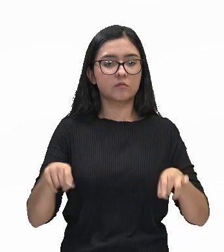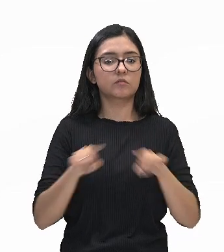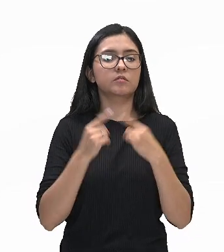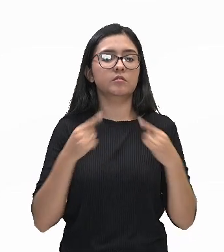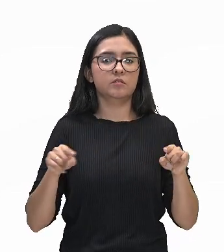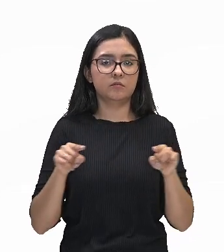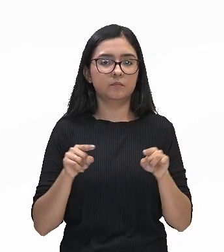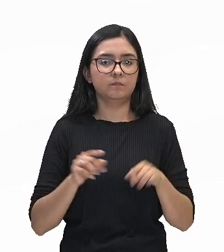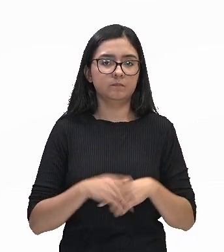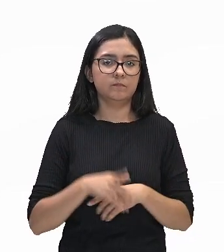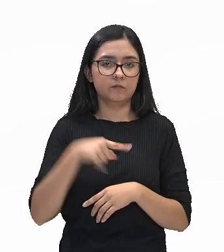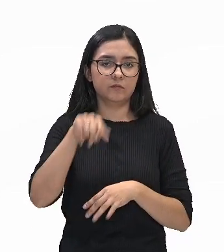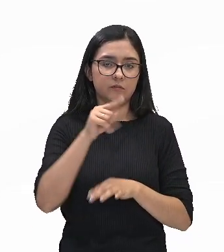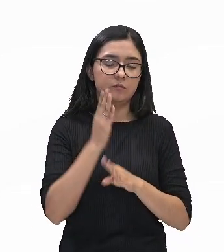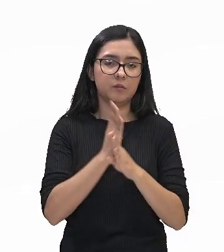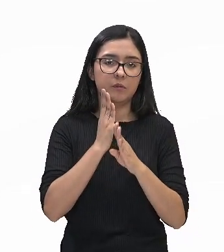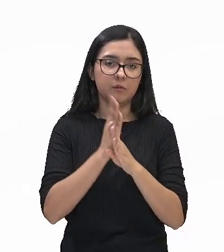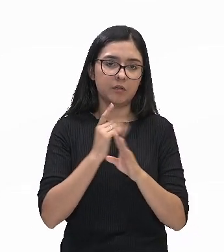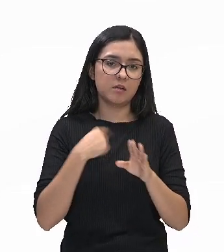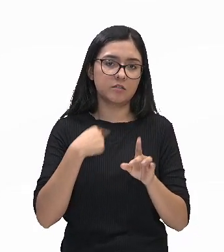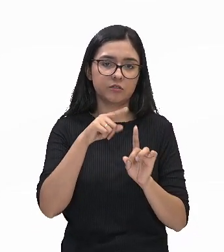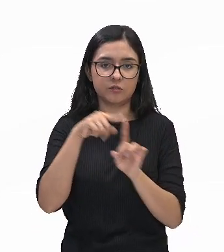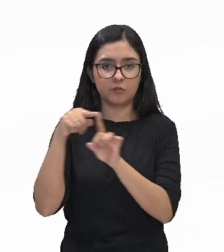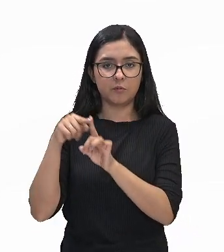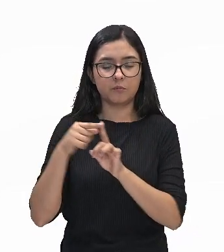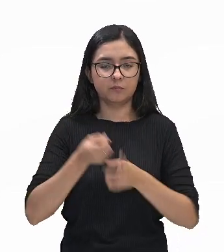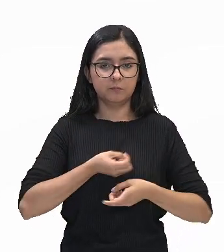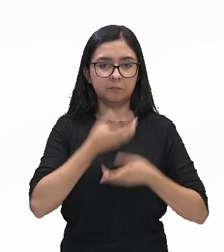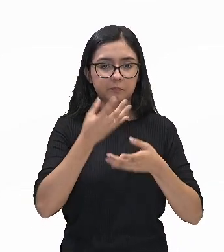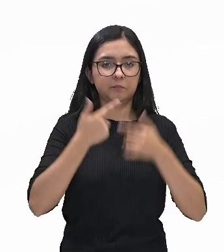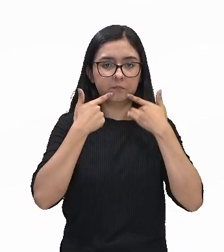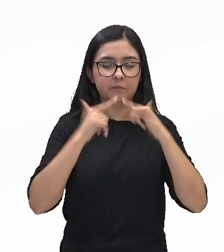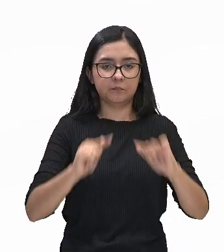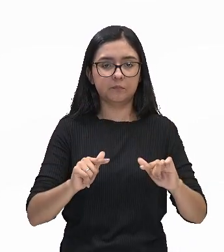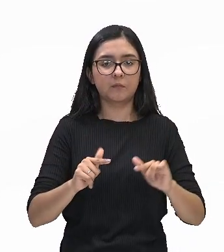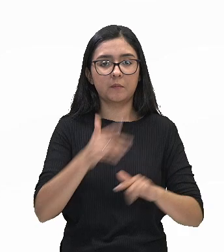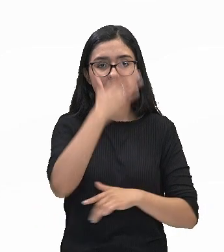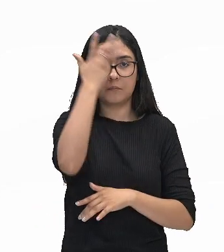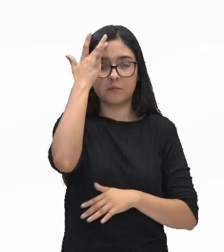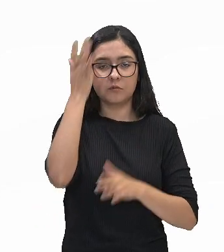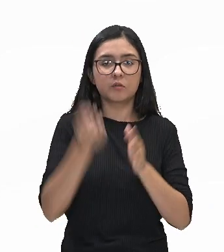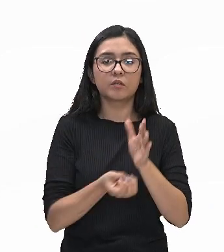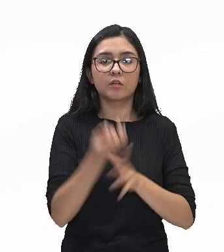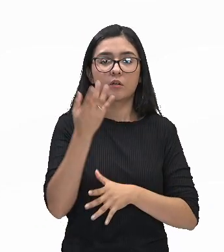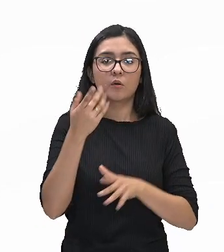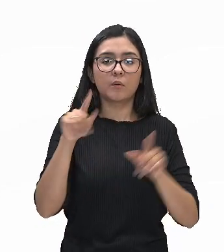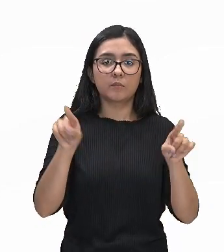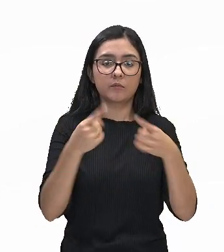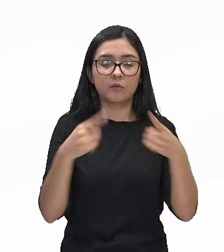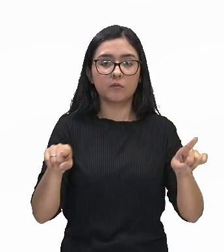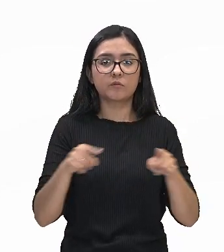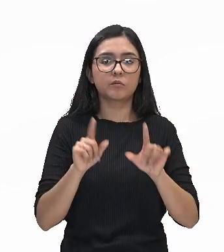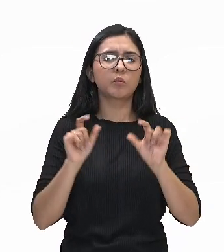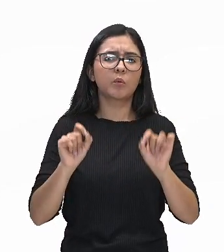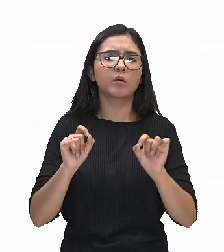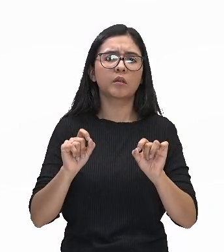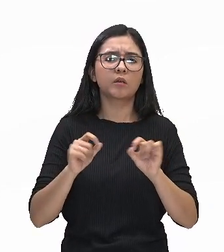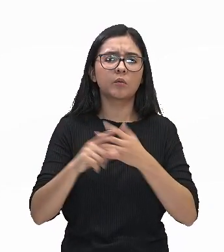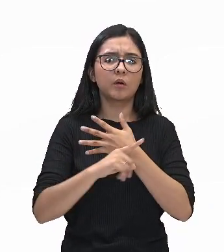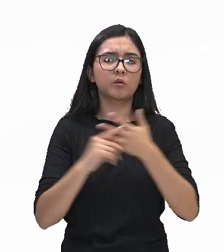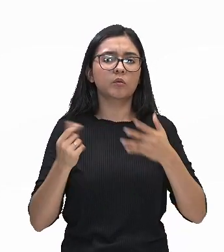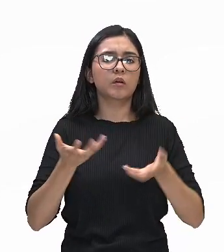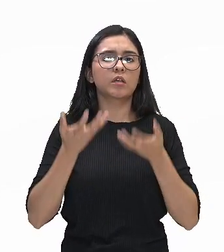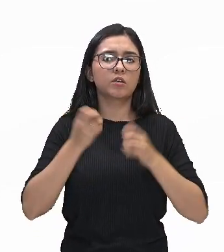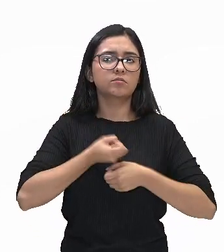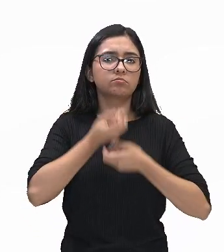como, né, o que a pessoa que escreveu a música, o compositor, quis passar naquela